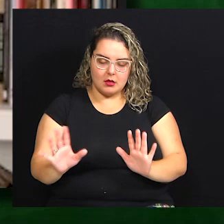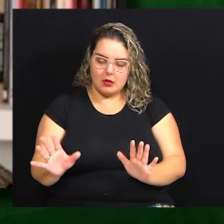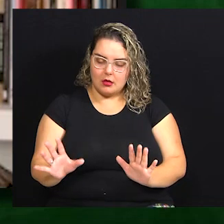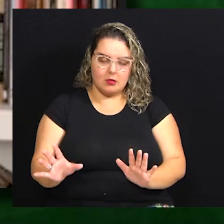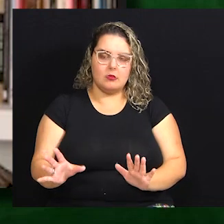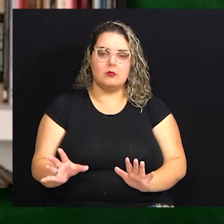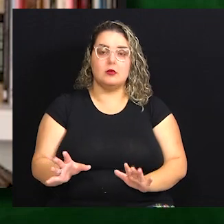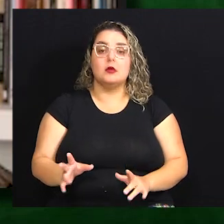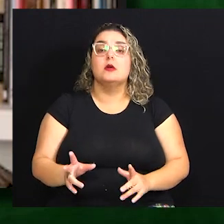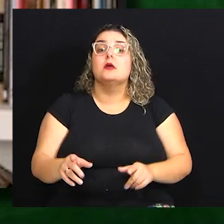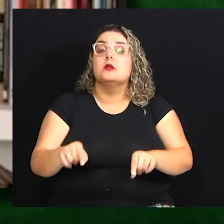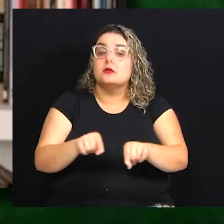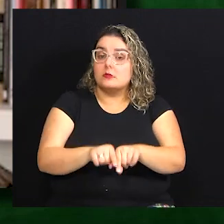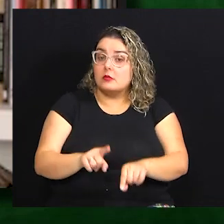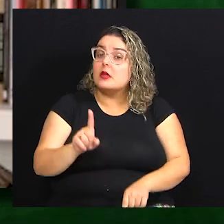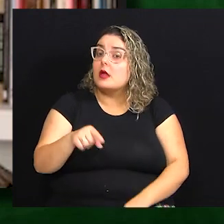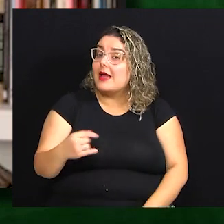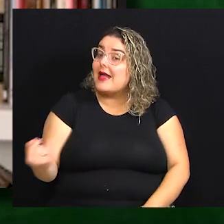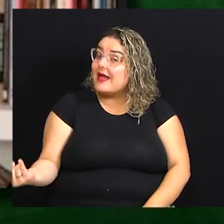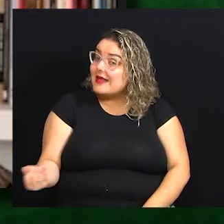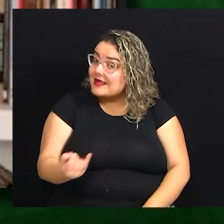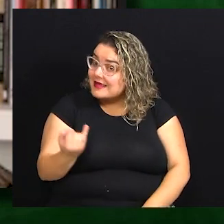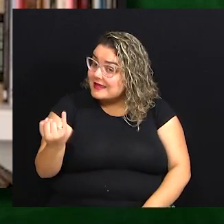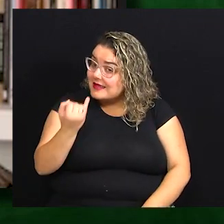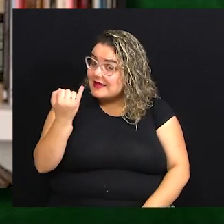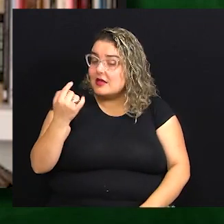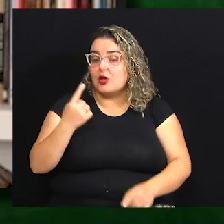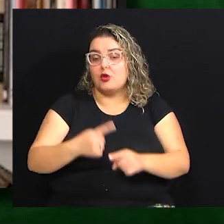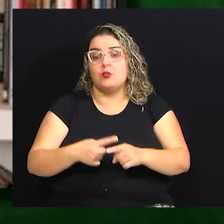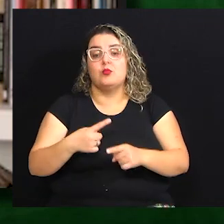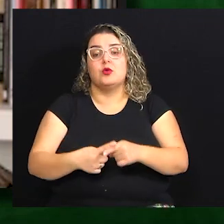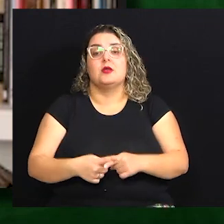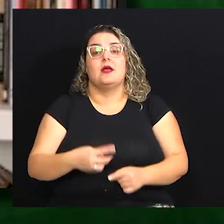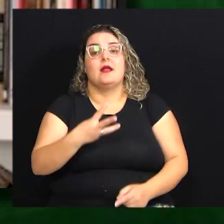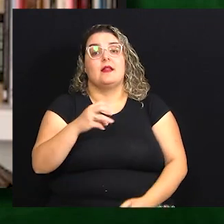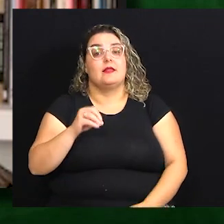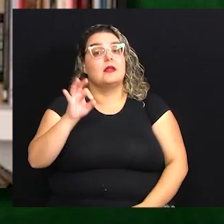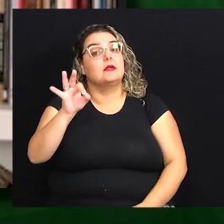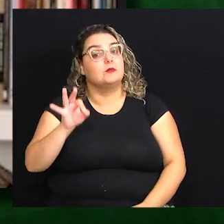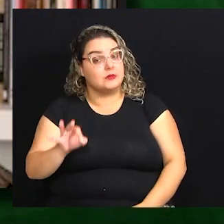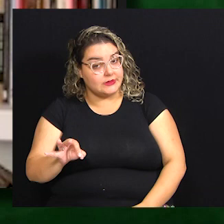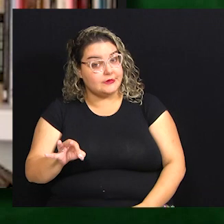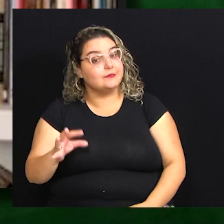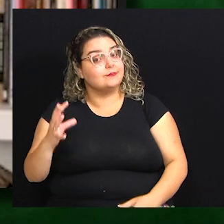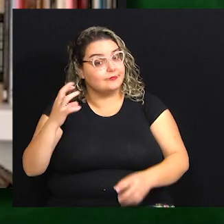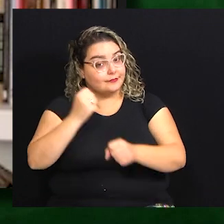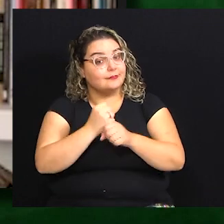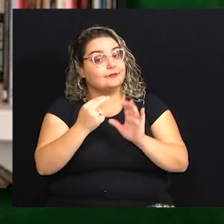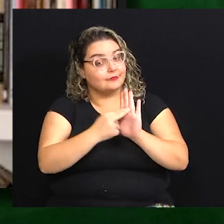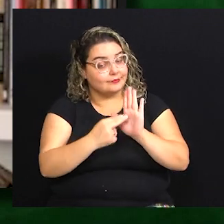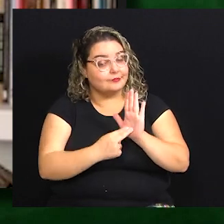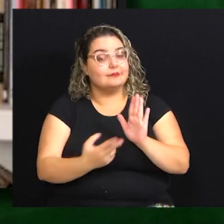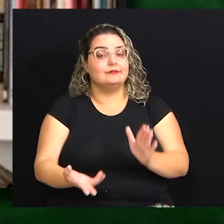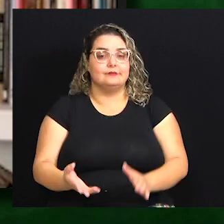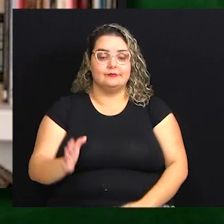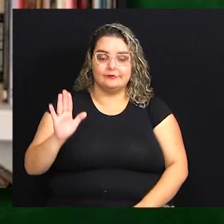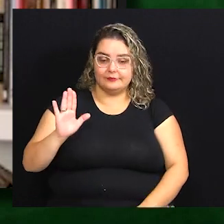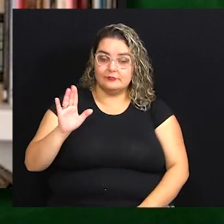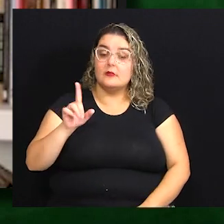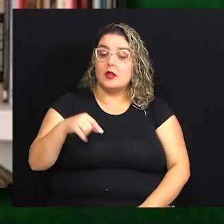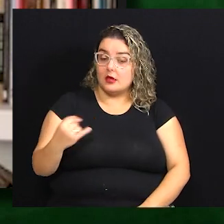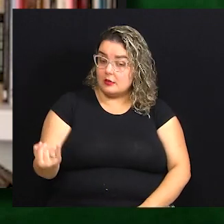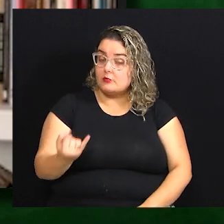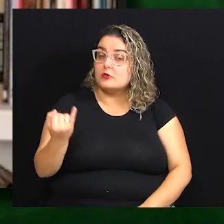e ela, ao mesmo tempo, essa prova ela é importantíssima, porque ela corresponde a 30% da nota dos candidatos. Então,